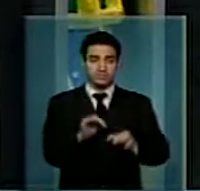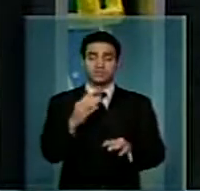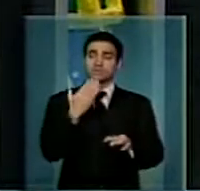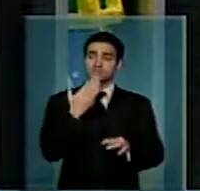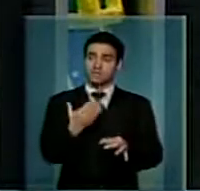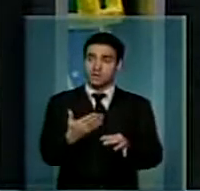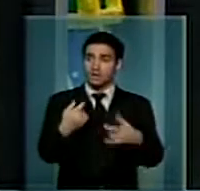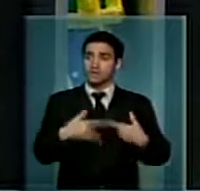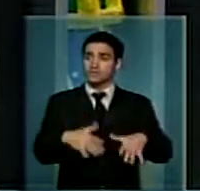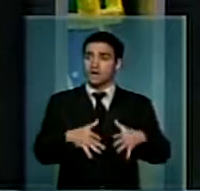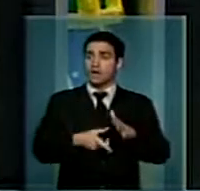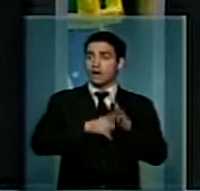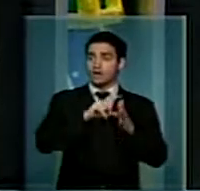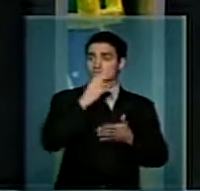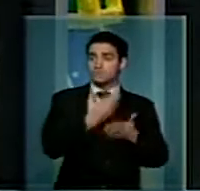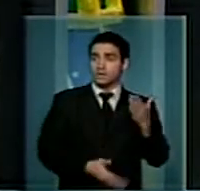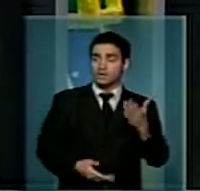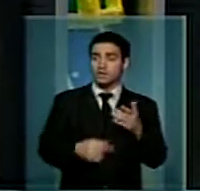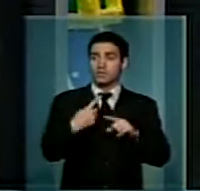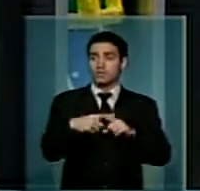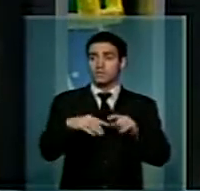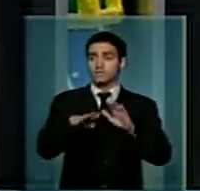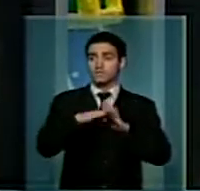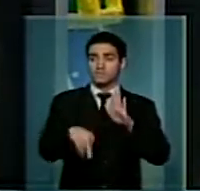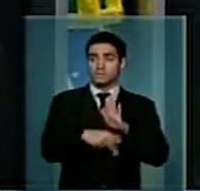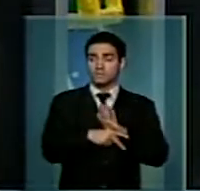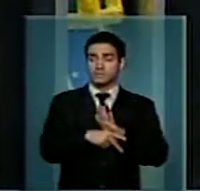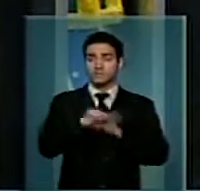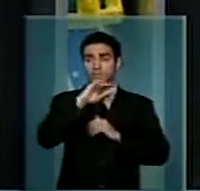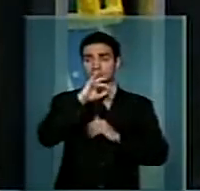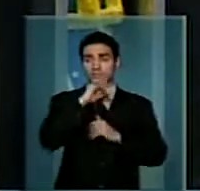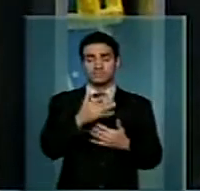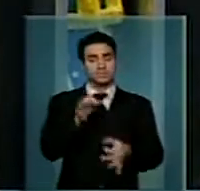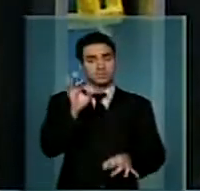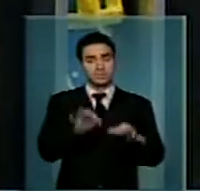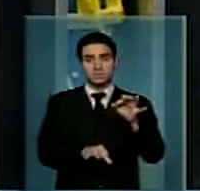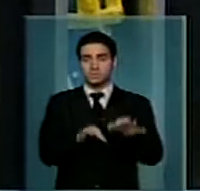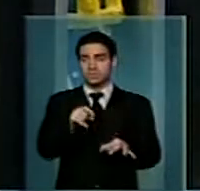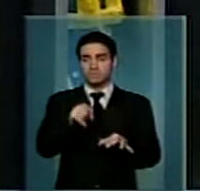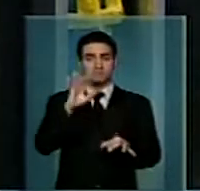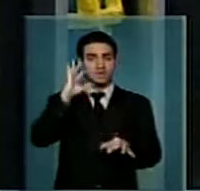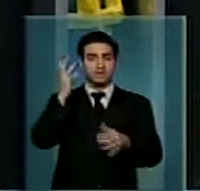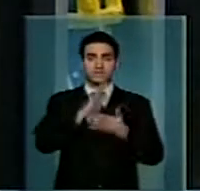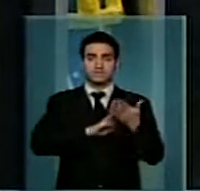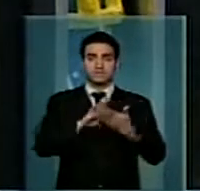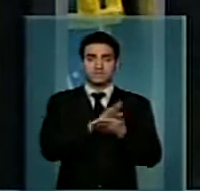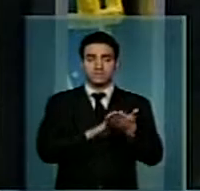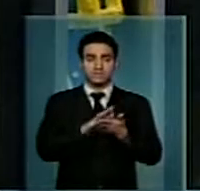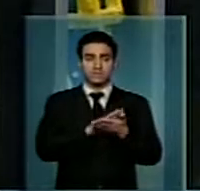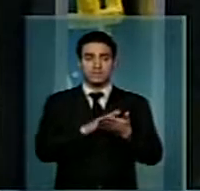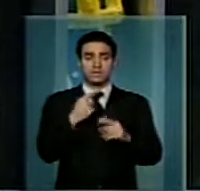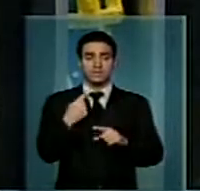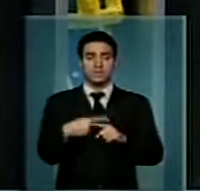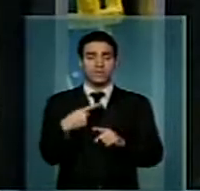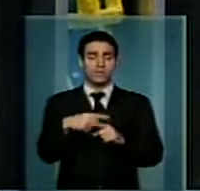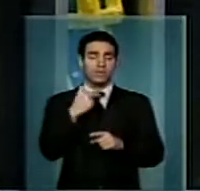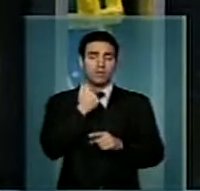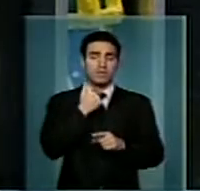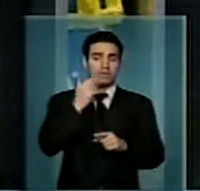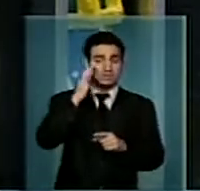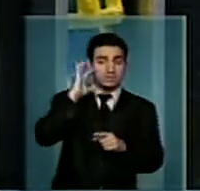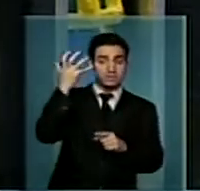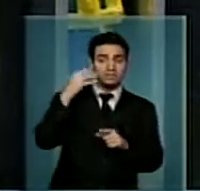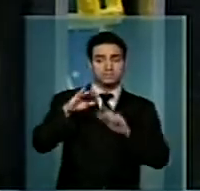benefício que nós perdemos por ocasião dessa medida provisória, o juiz simplesmente não decide por quê. Ele não decide em cima de